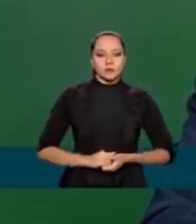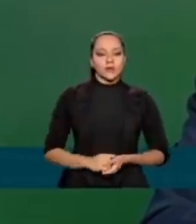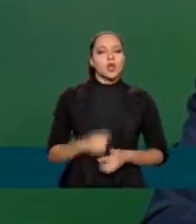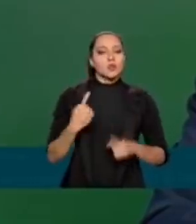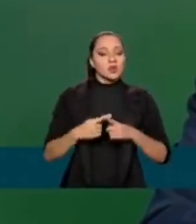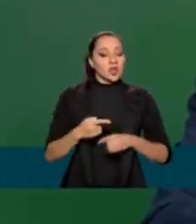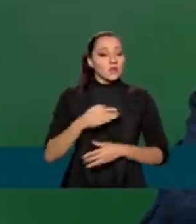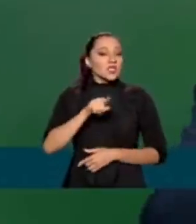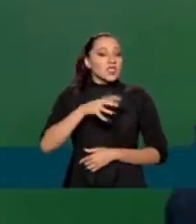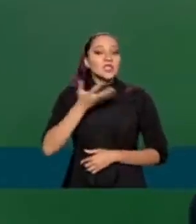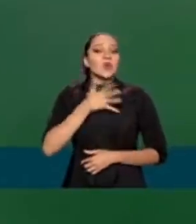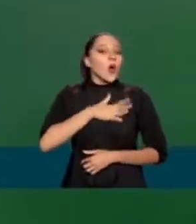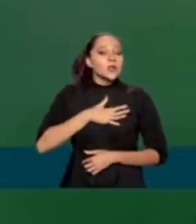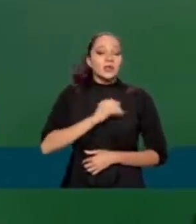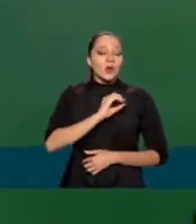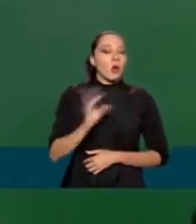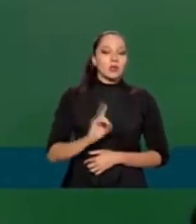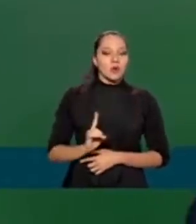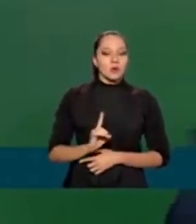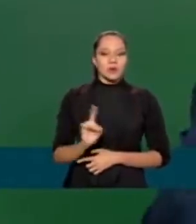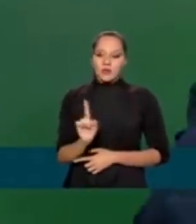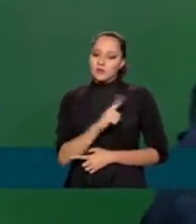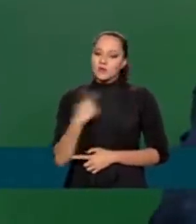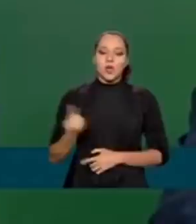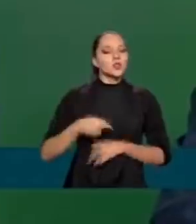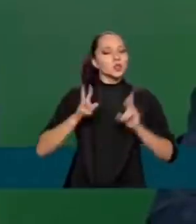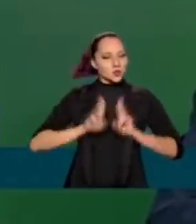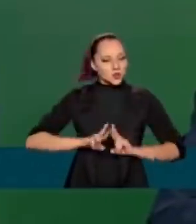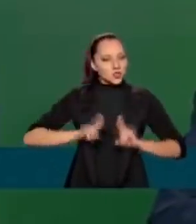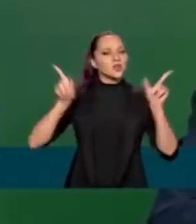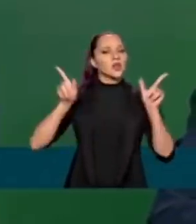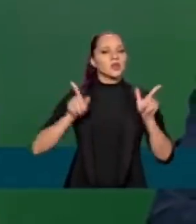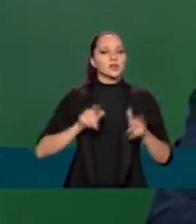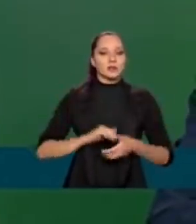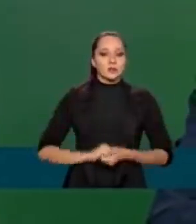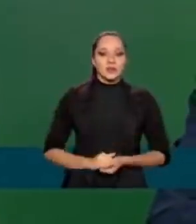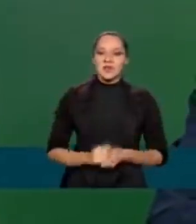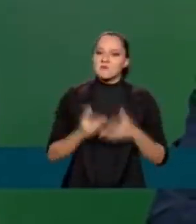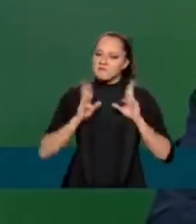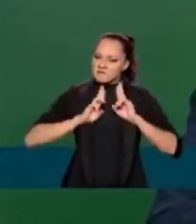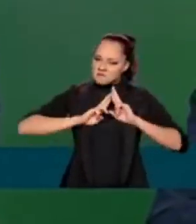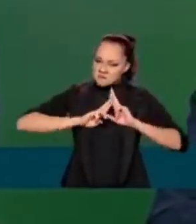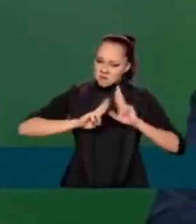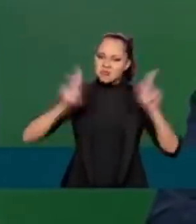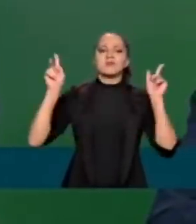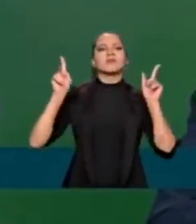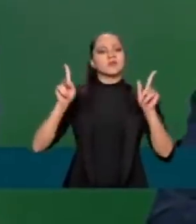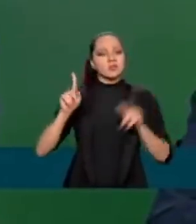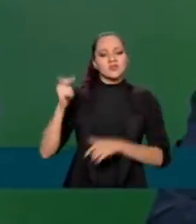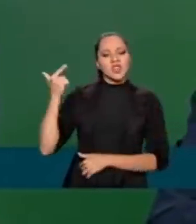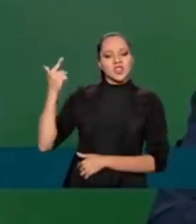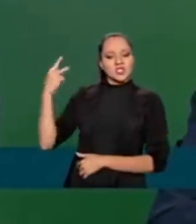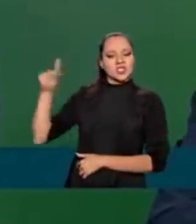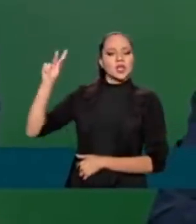Porque gostem ou não, nós somos diferentes, muito diferentes